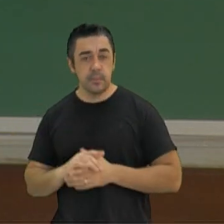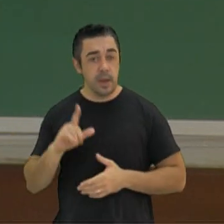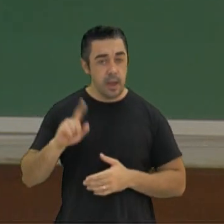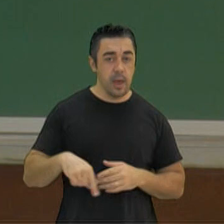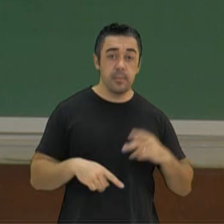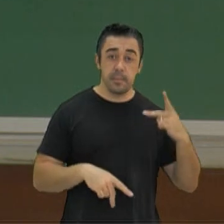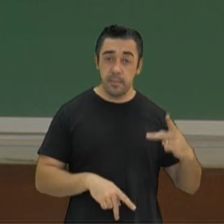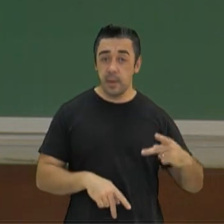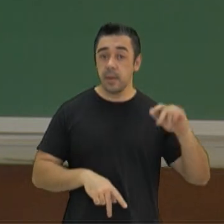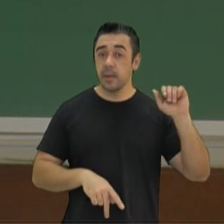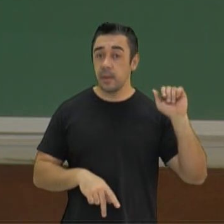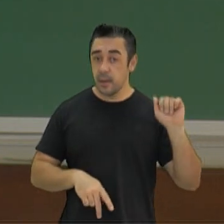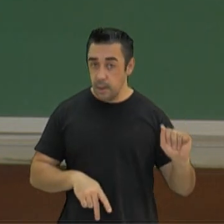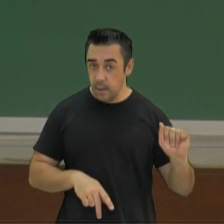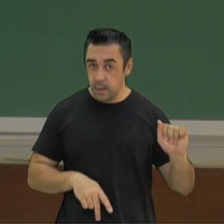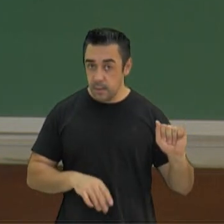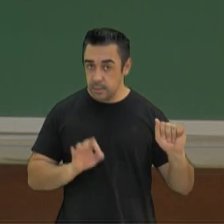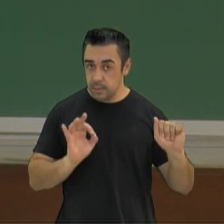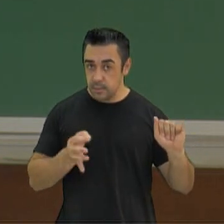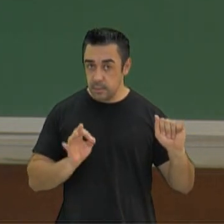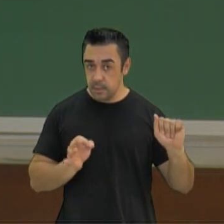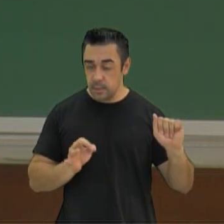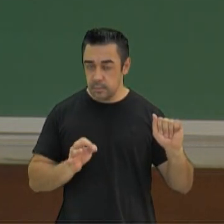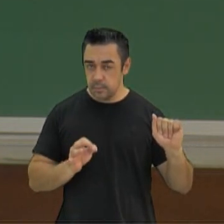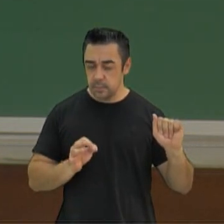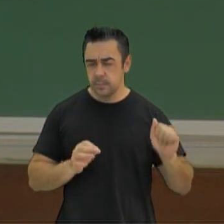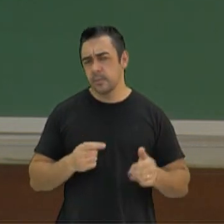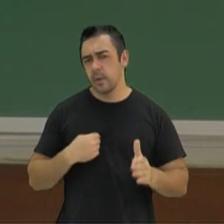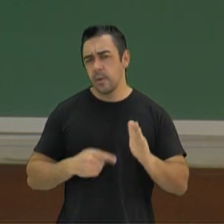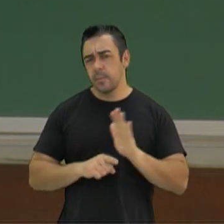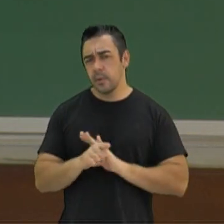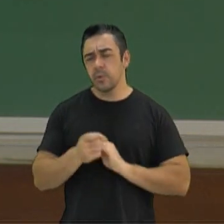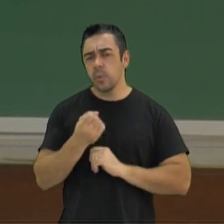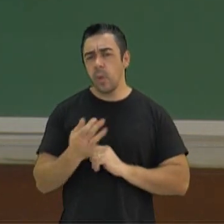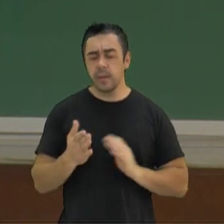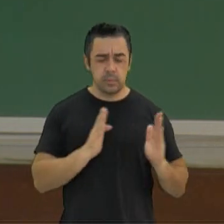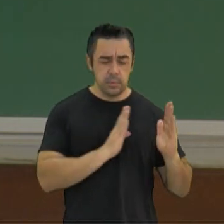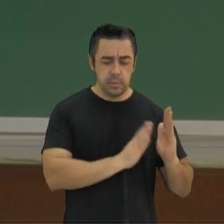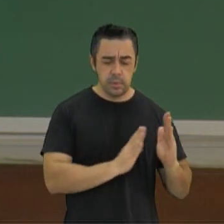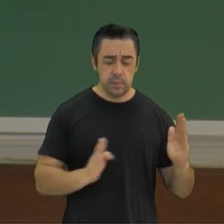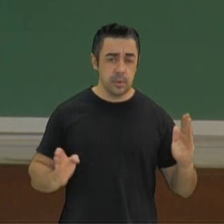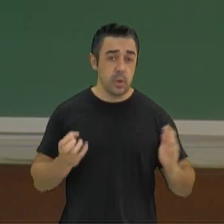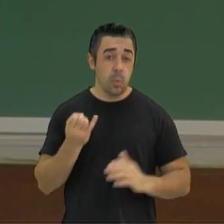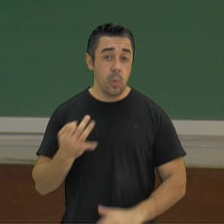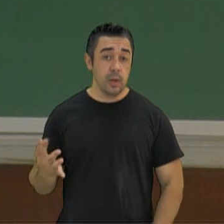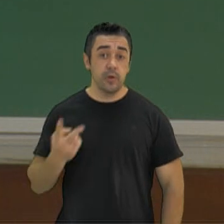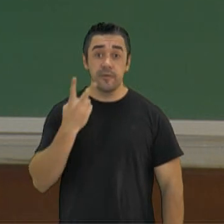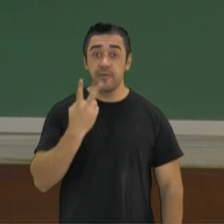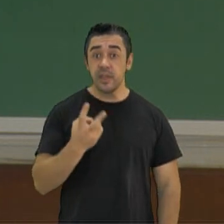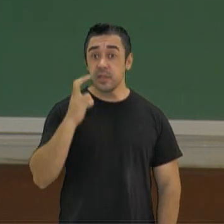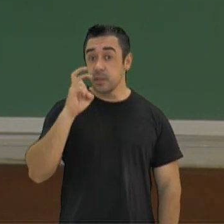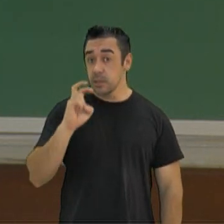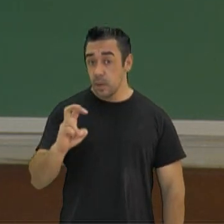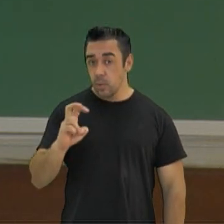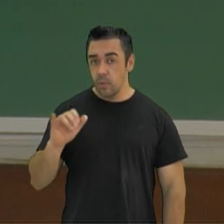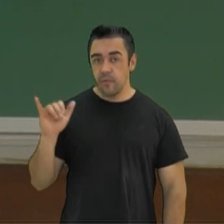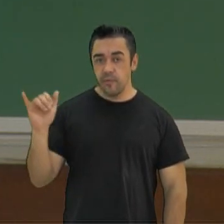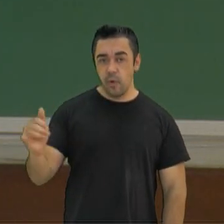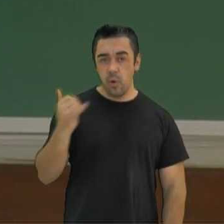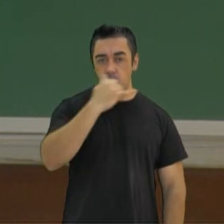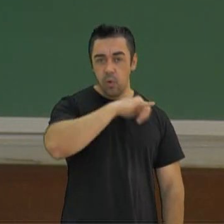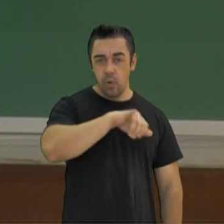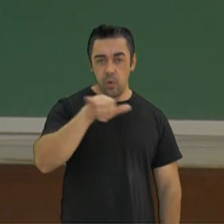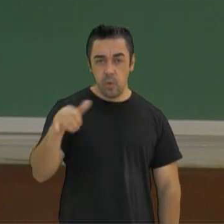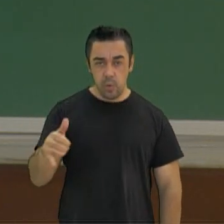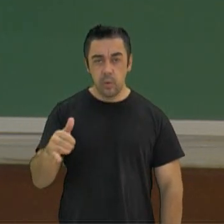isso é uma progressão aritmética, tá? De quantos termos? São quantos voos? São 25 voos. Então, é uma